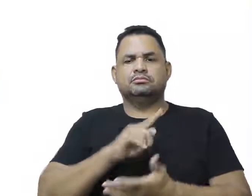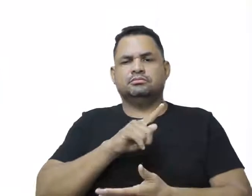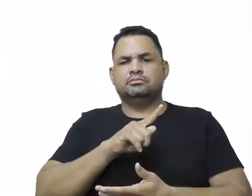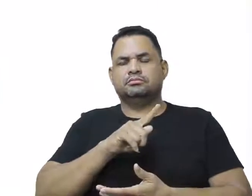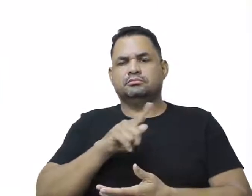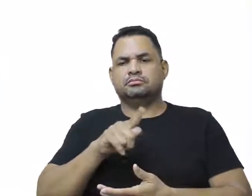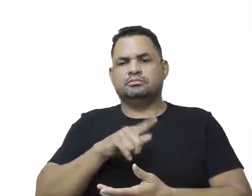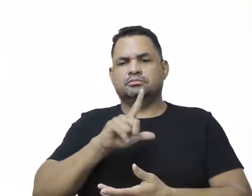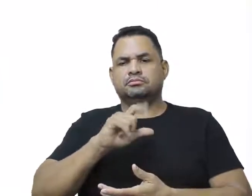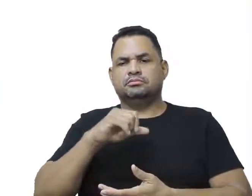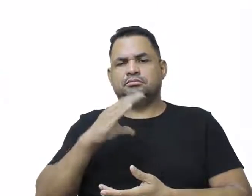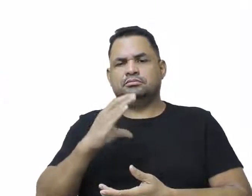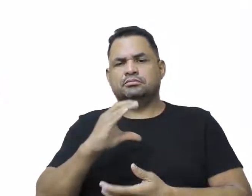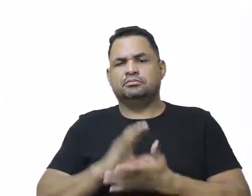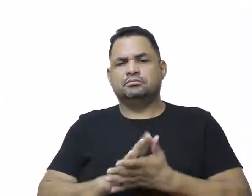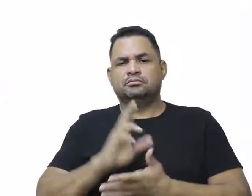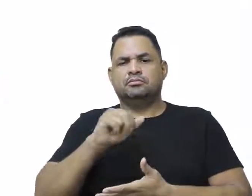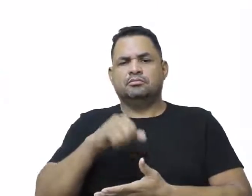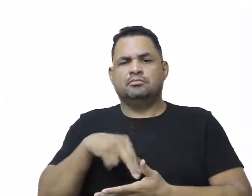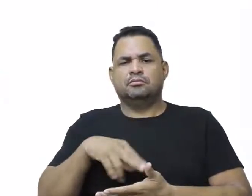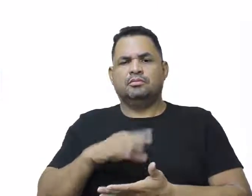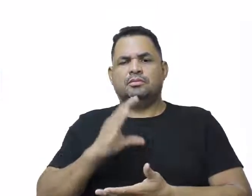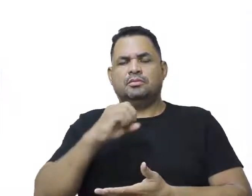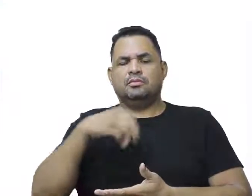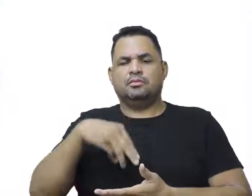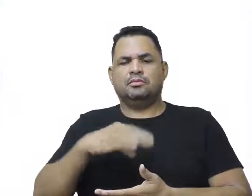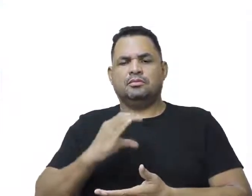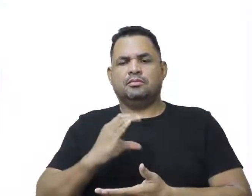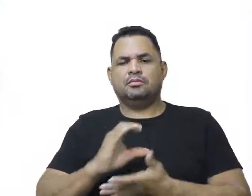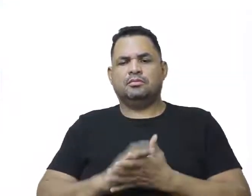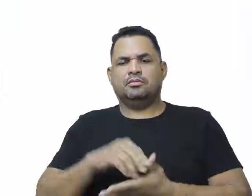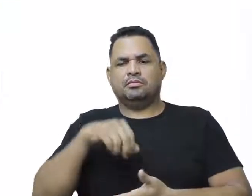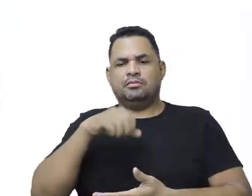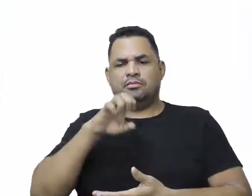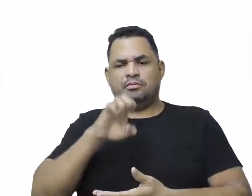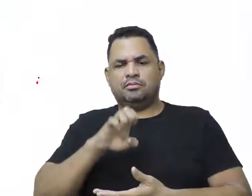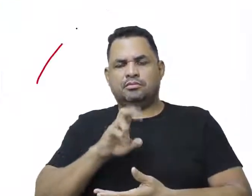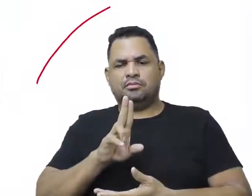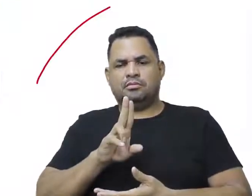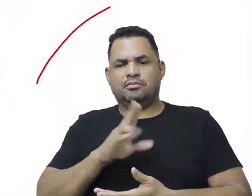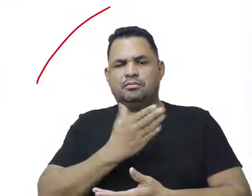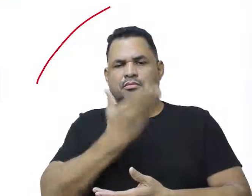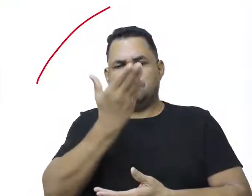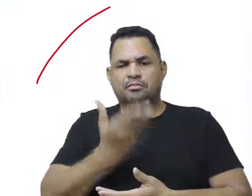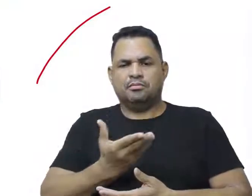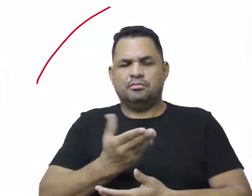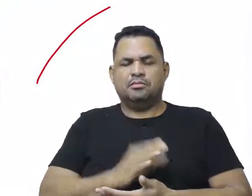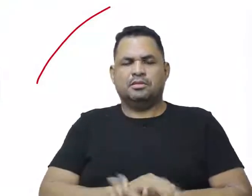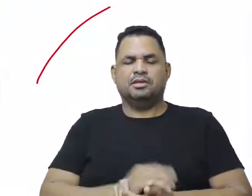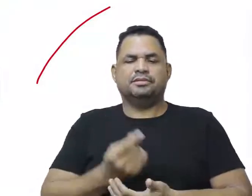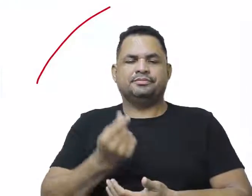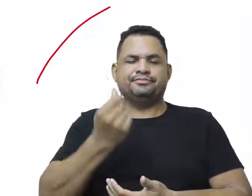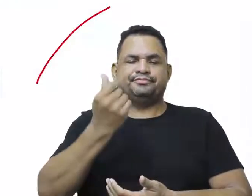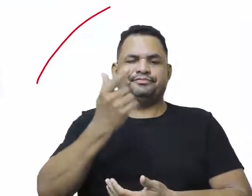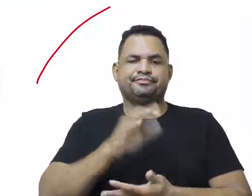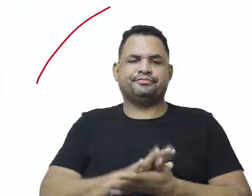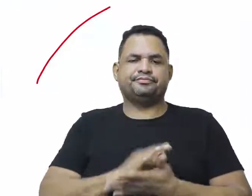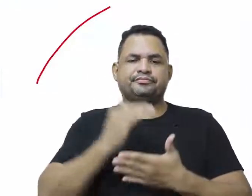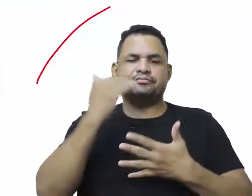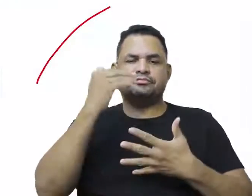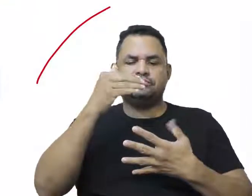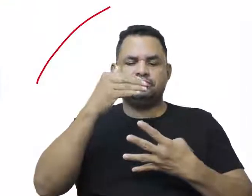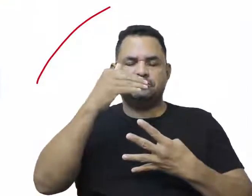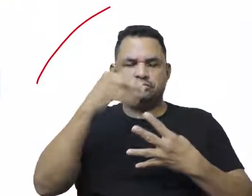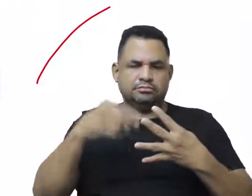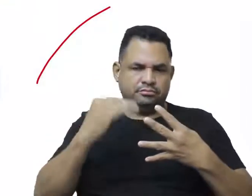ou zona de livre-comércio a união aduaneira o mercado comum e a união económica e monetária são as etapas